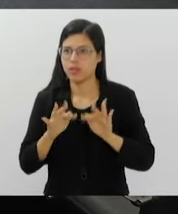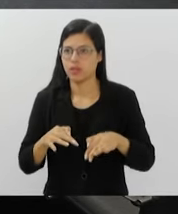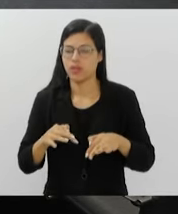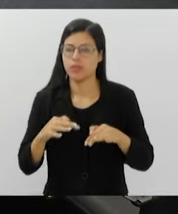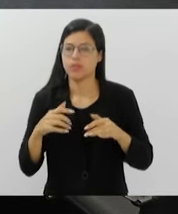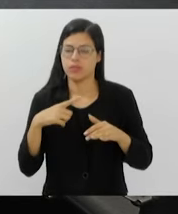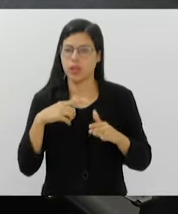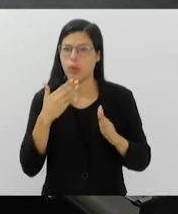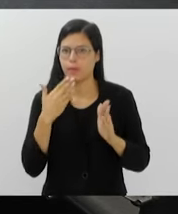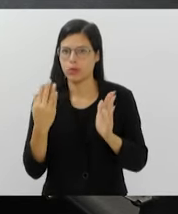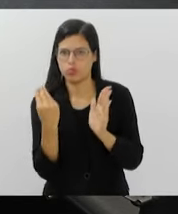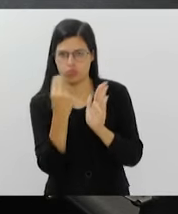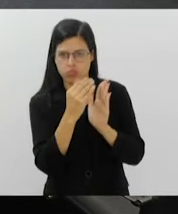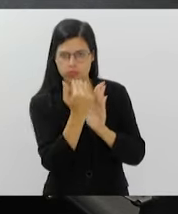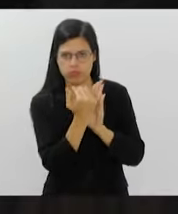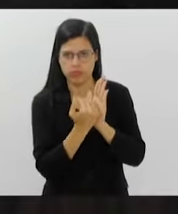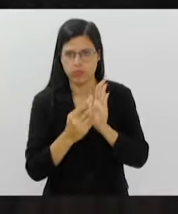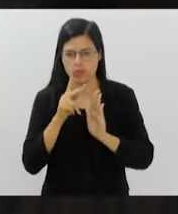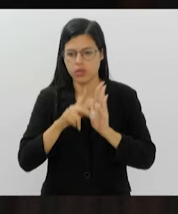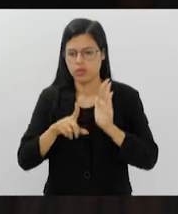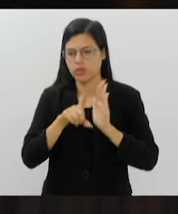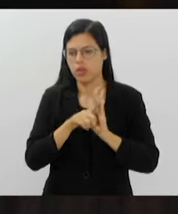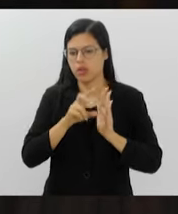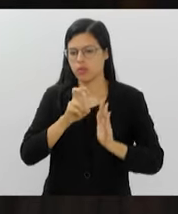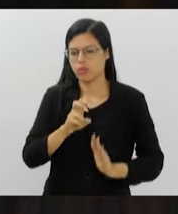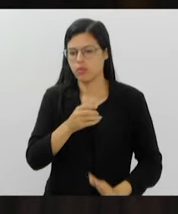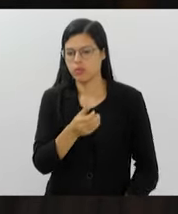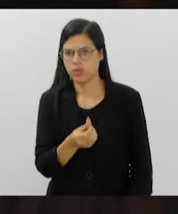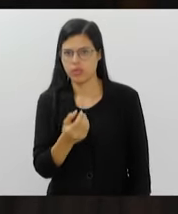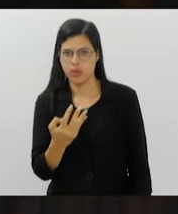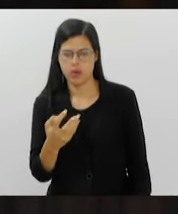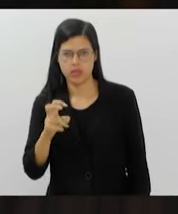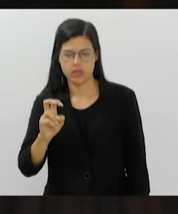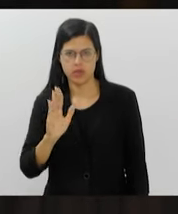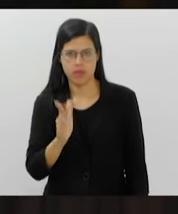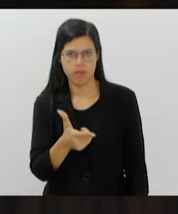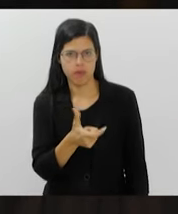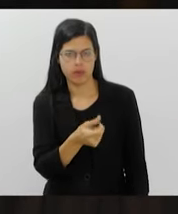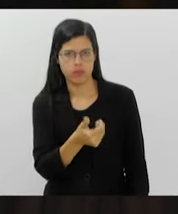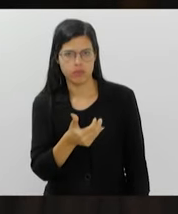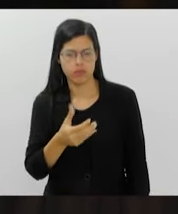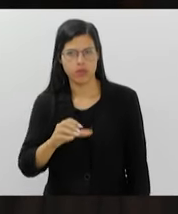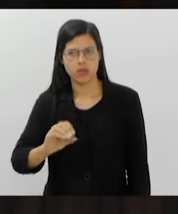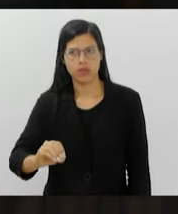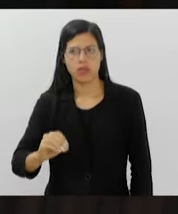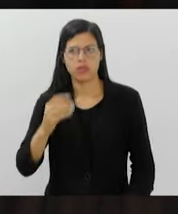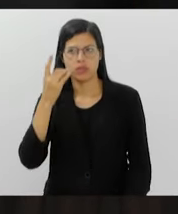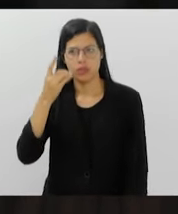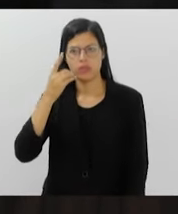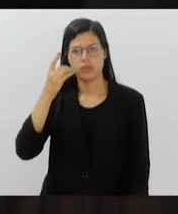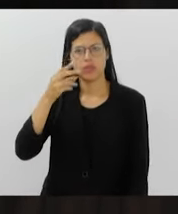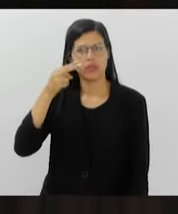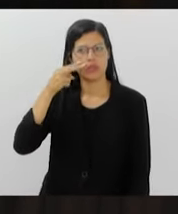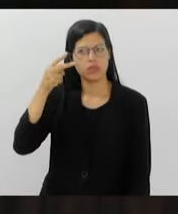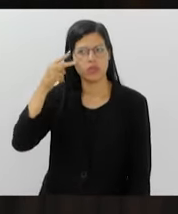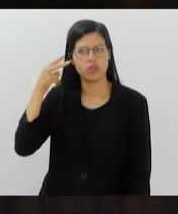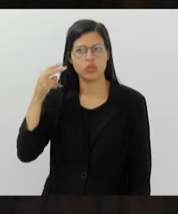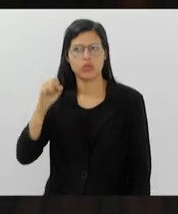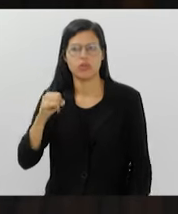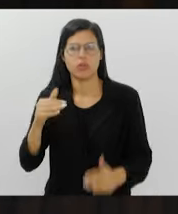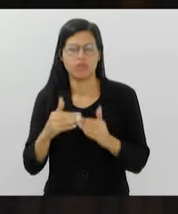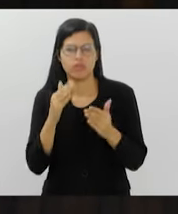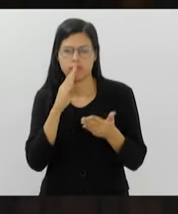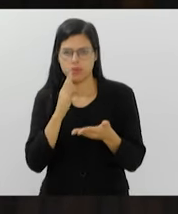ordem do dia do projeto de lei 5.645, de 2010, da deputada Tia Ju. Os senhores que aprovam, permaneçam como